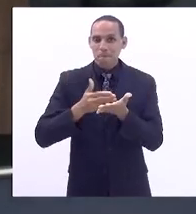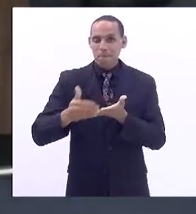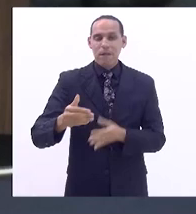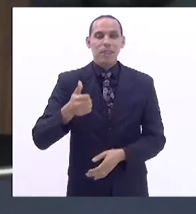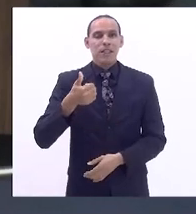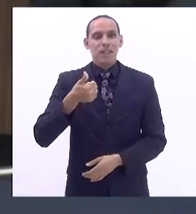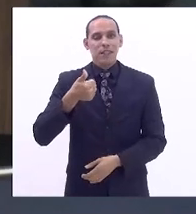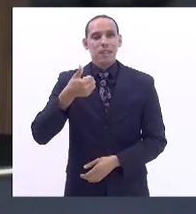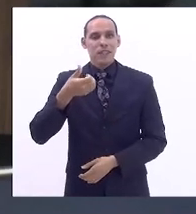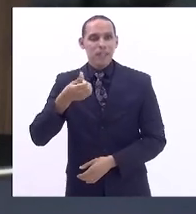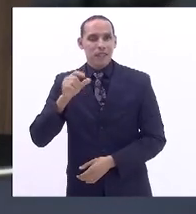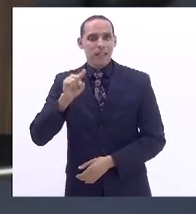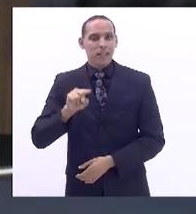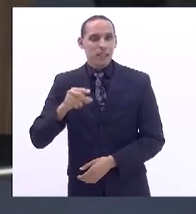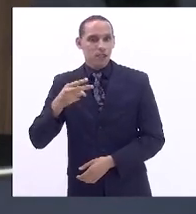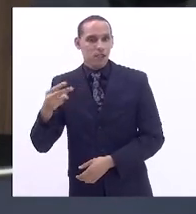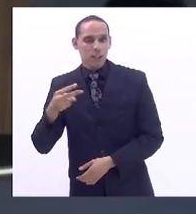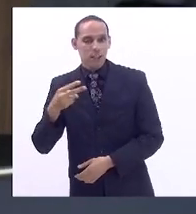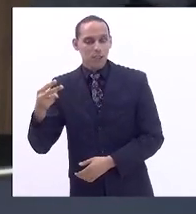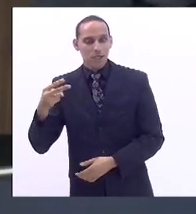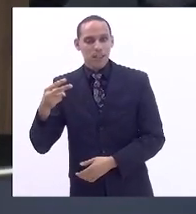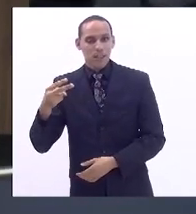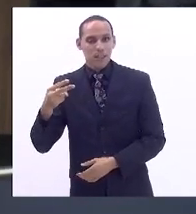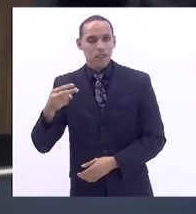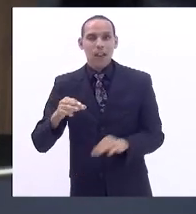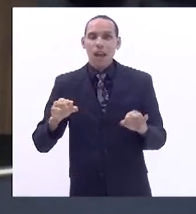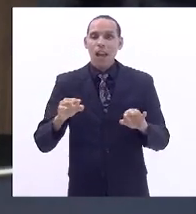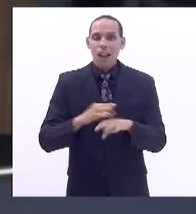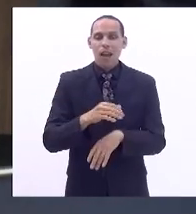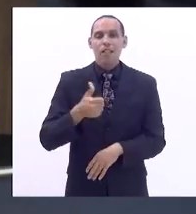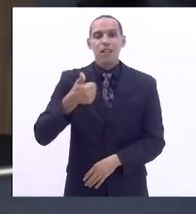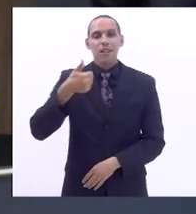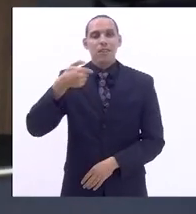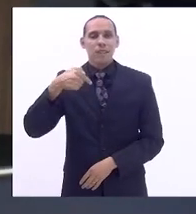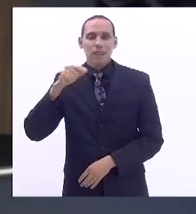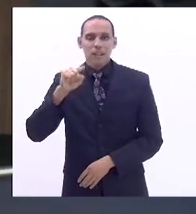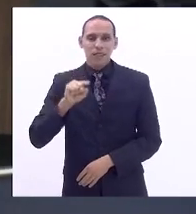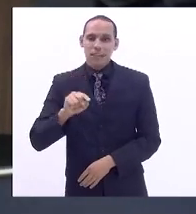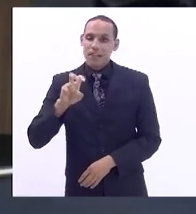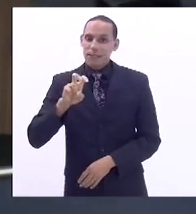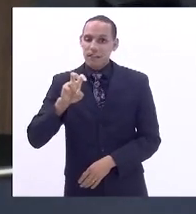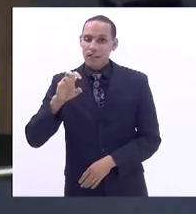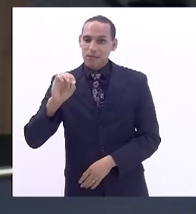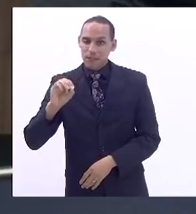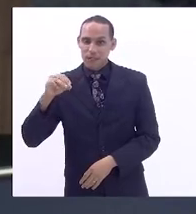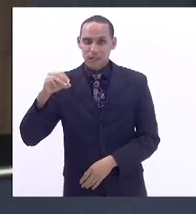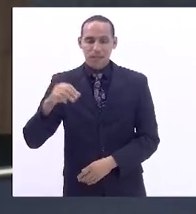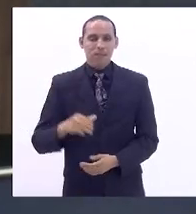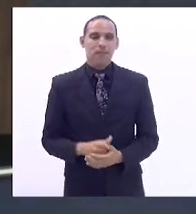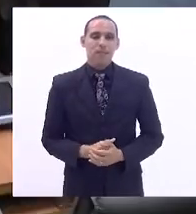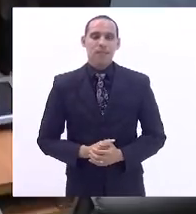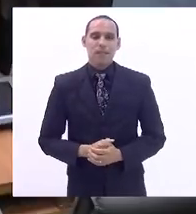iniciada há 16 horas e os menores encerrou ser 17:50